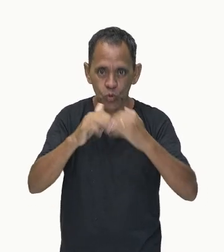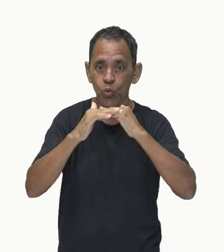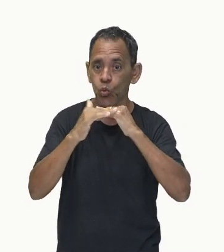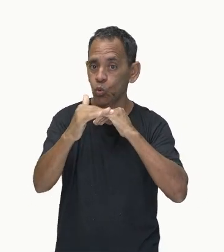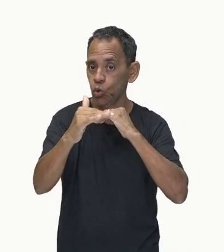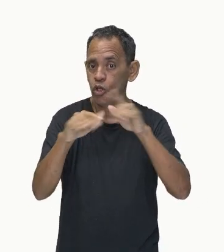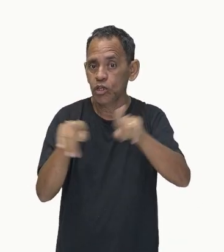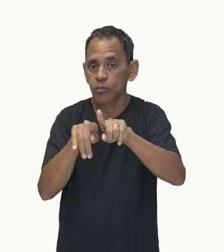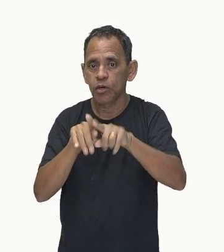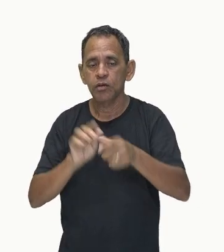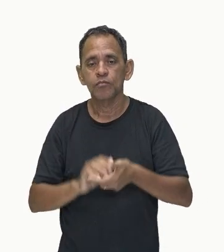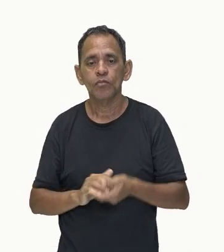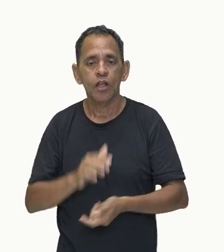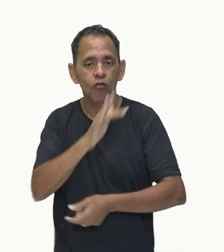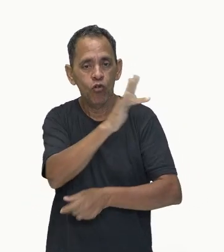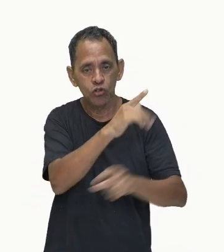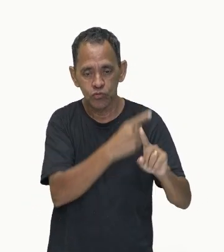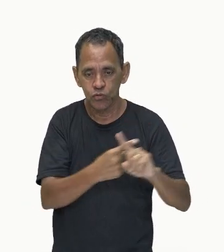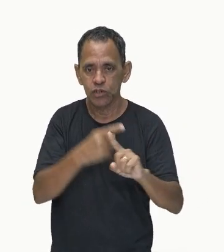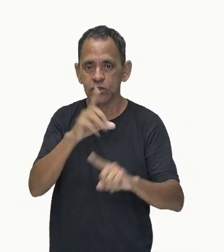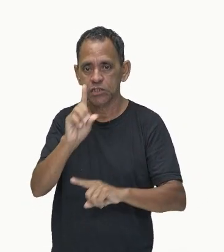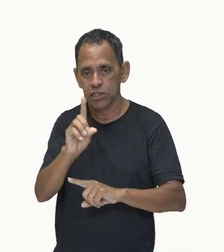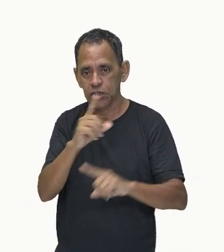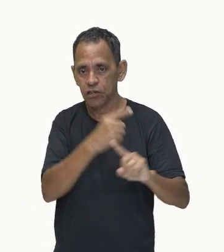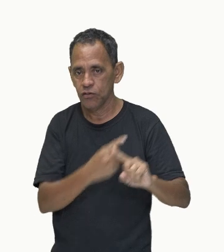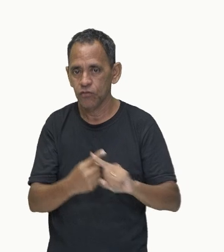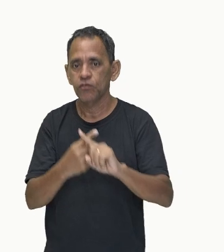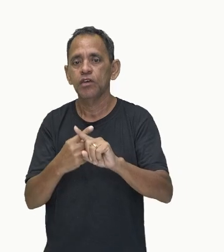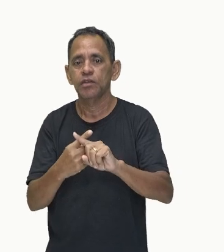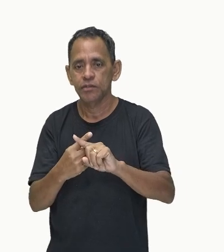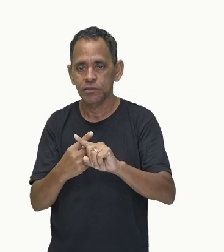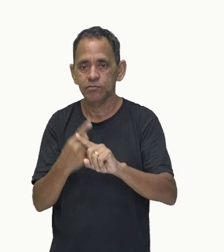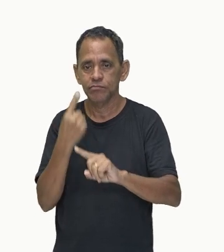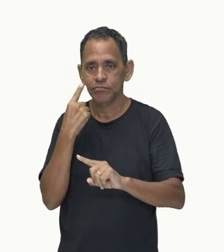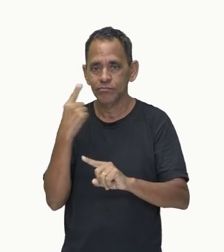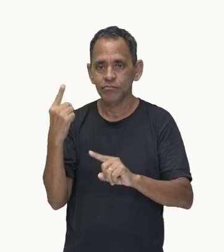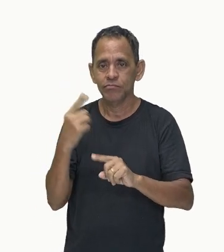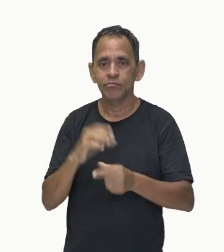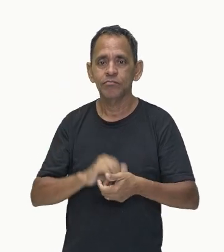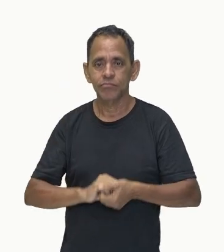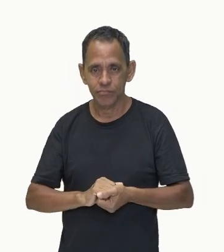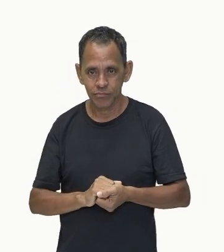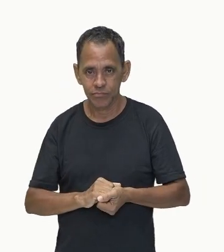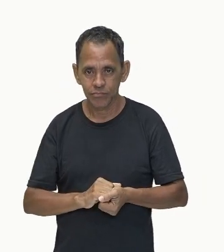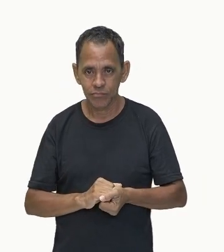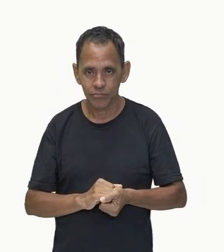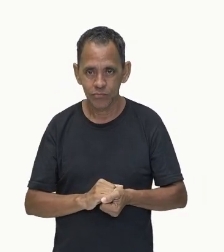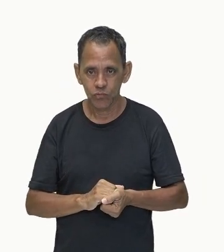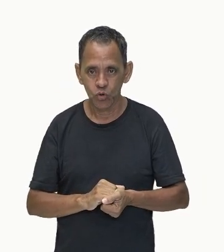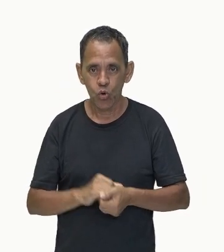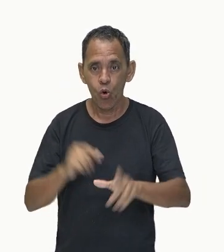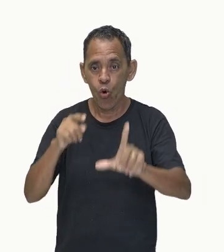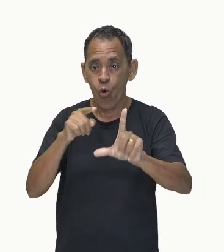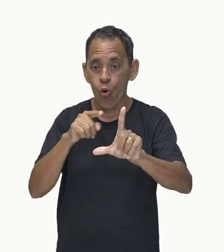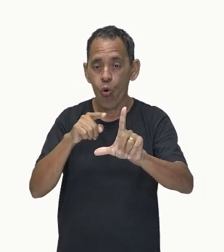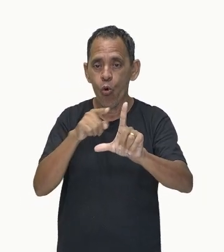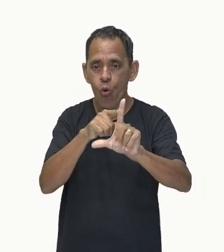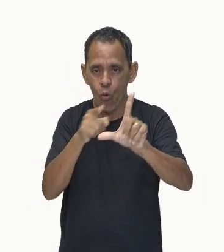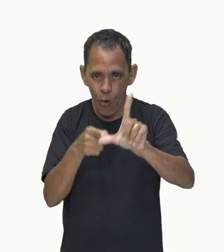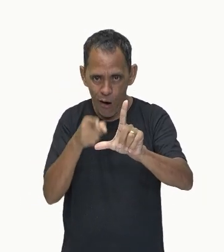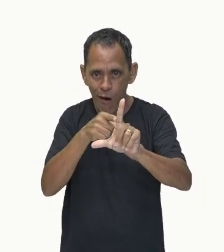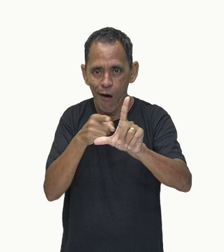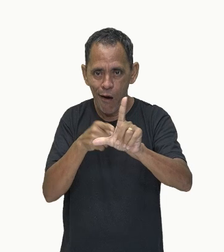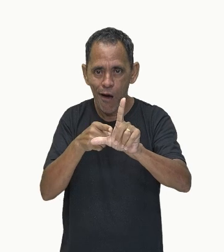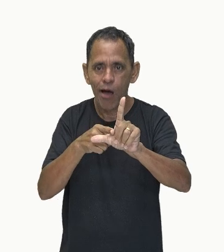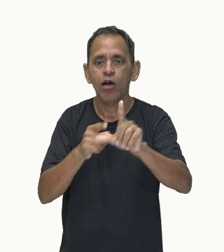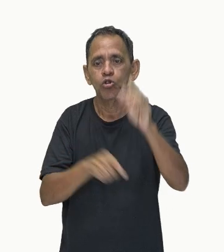vezes distância vezes o cosseno de θ, o cosseno do ângulo de inclinação. Muito